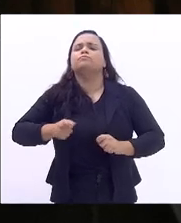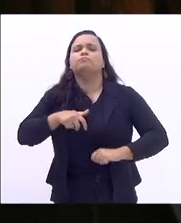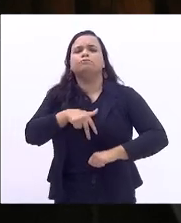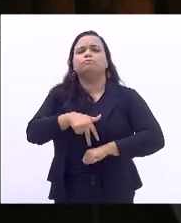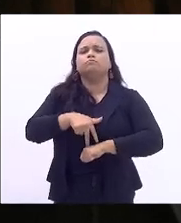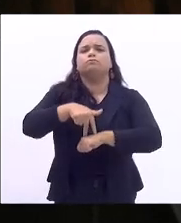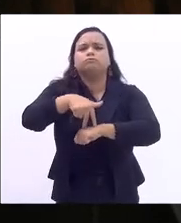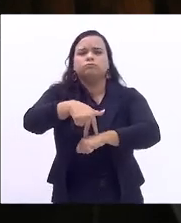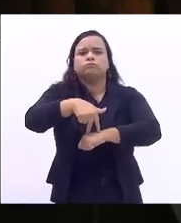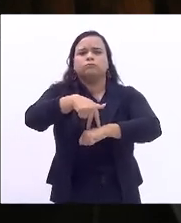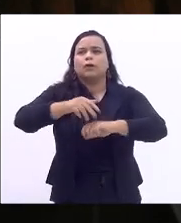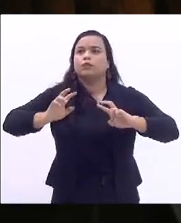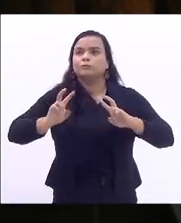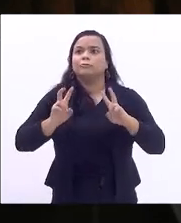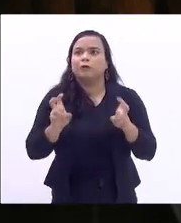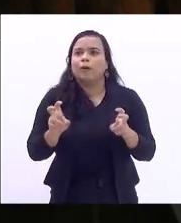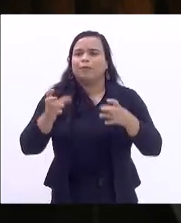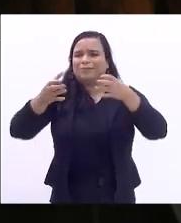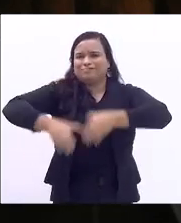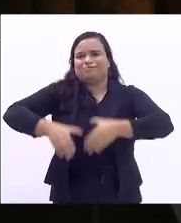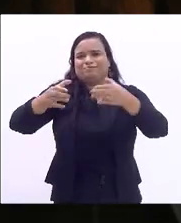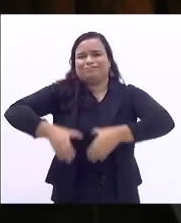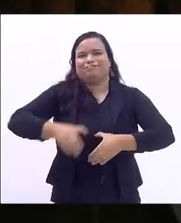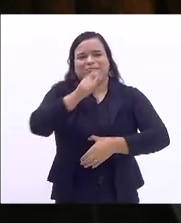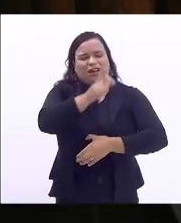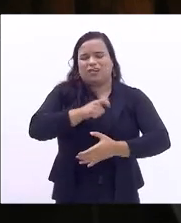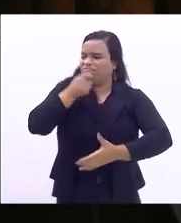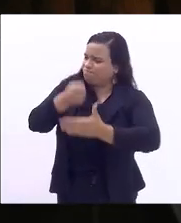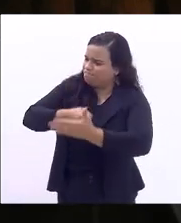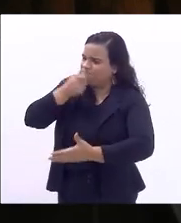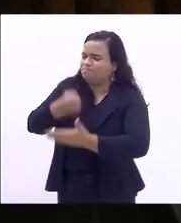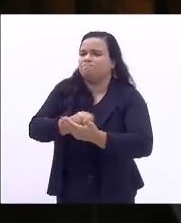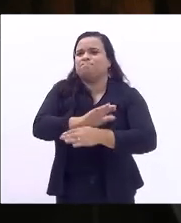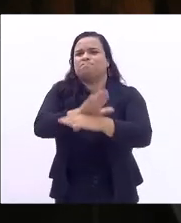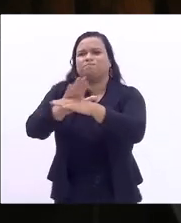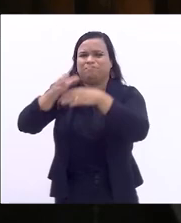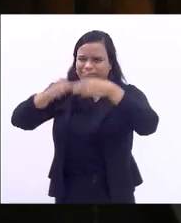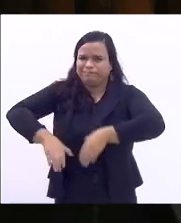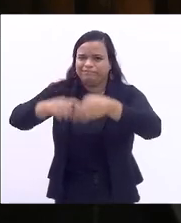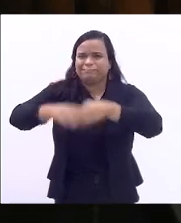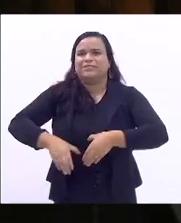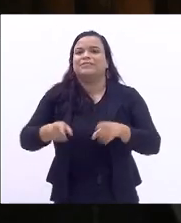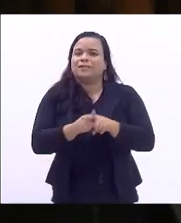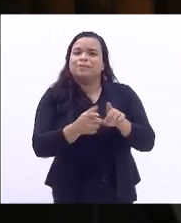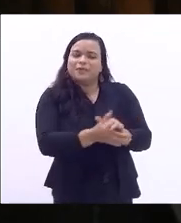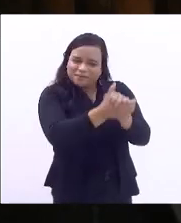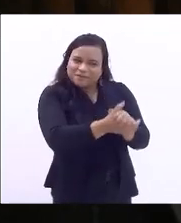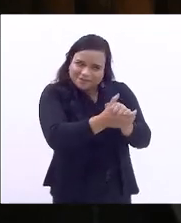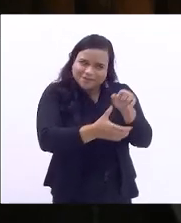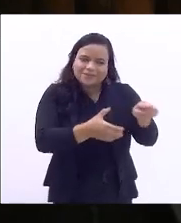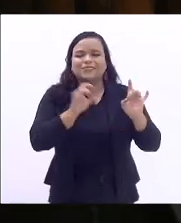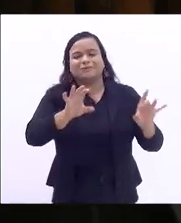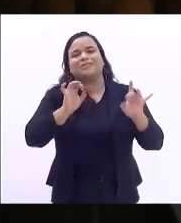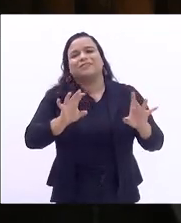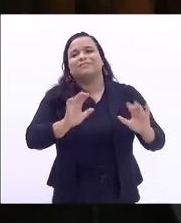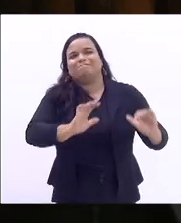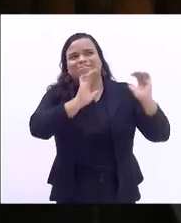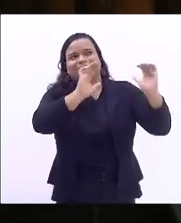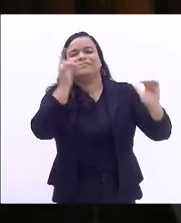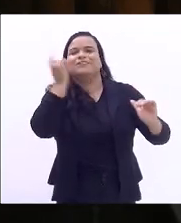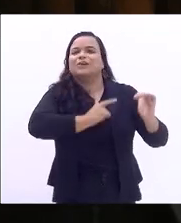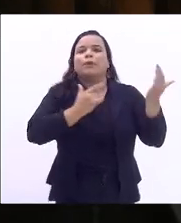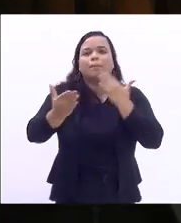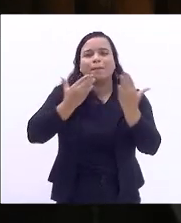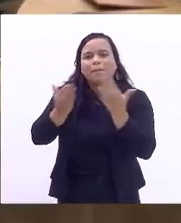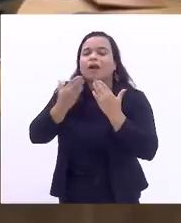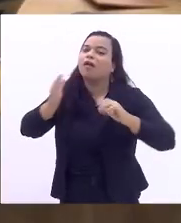na questão relativa ao concurso público hoje também fazer o cumprimento especial vossa excelência e proporcionou